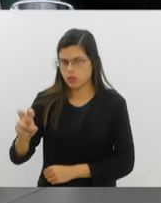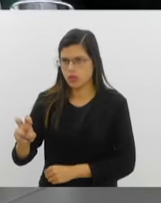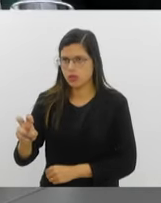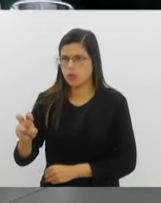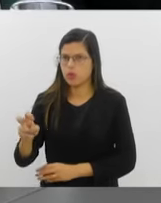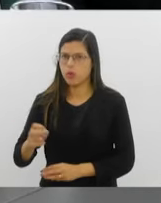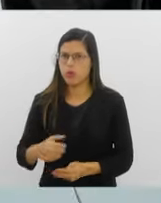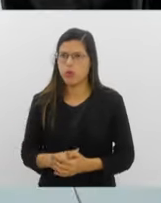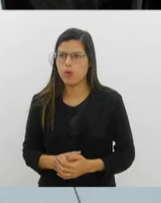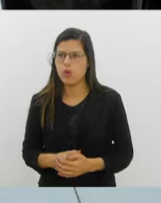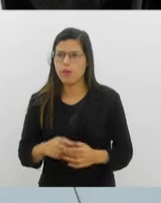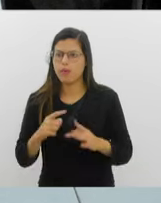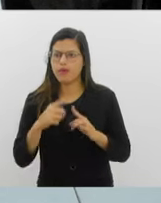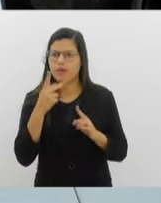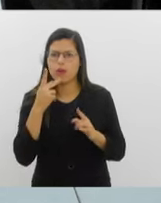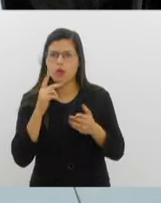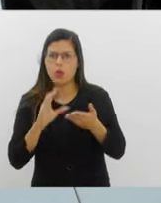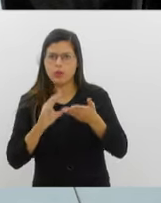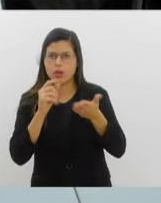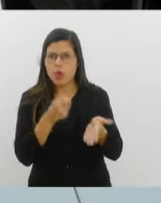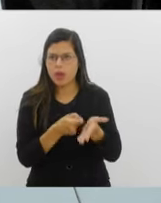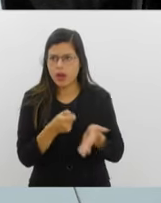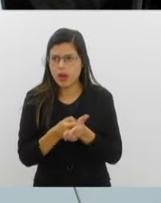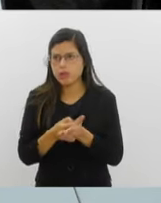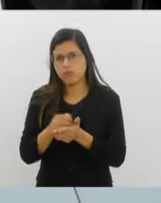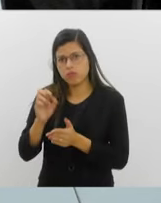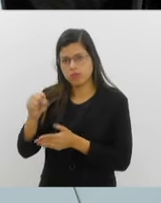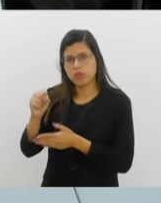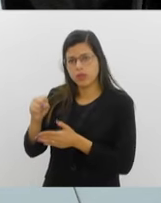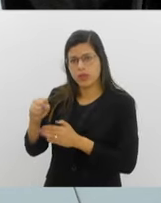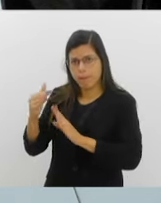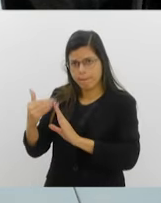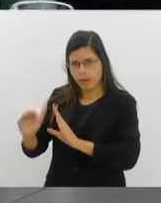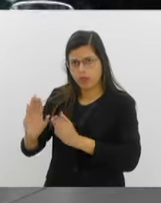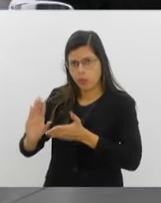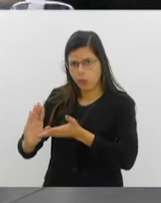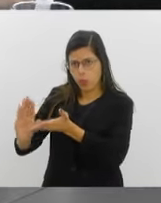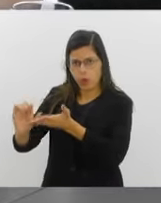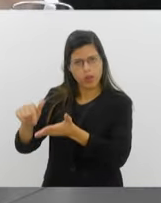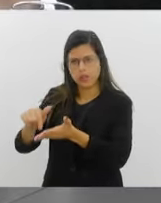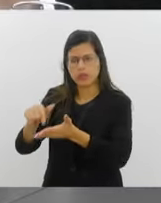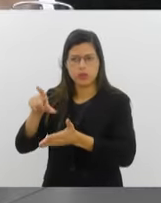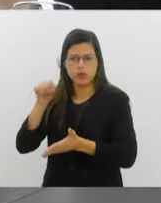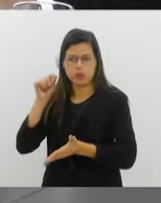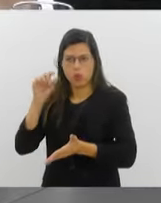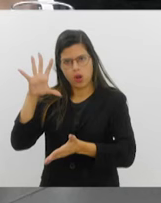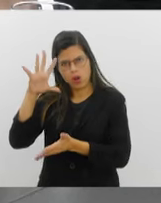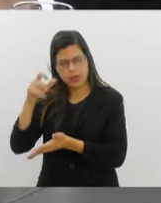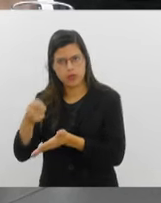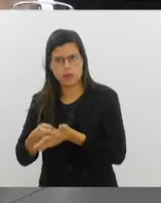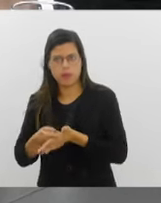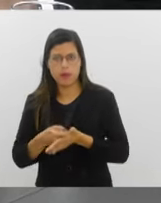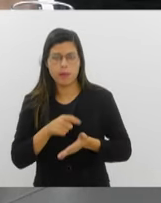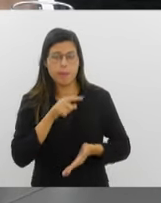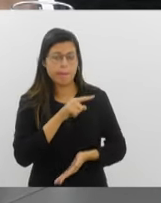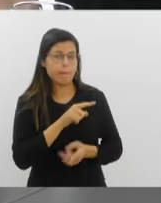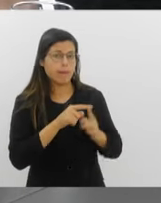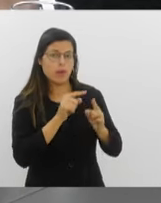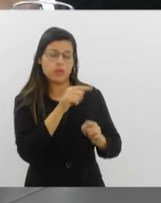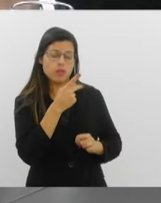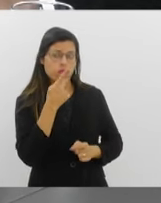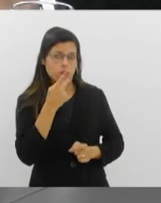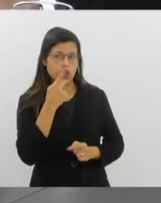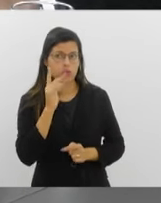Não, ele delibera. Ué, vai para o Conselho deliberar. Mas da forma como Vossa Excelência está colocando, já está